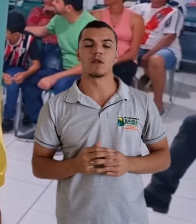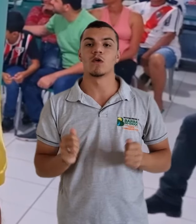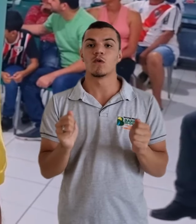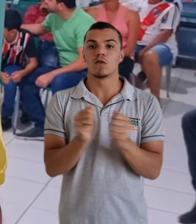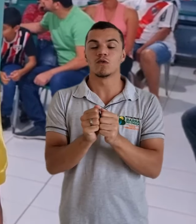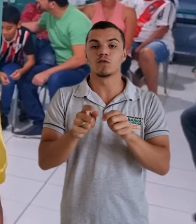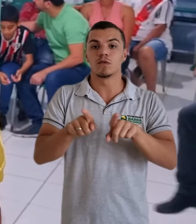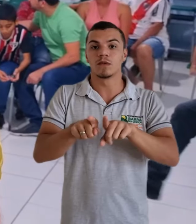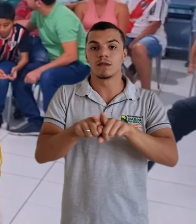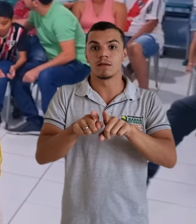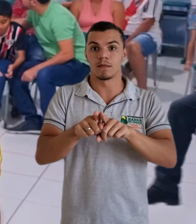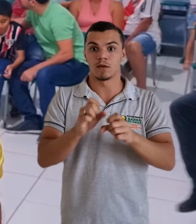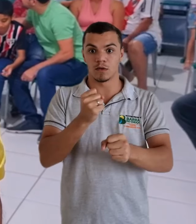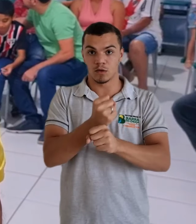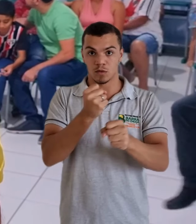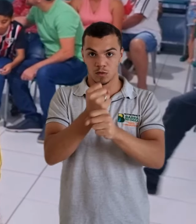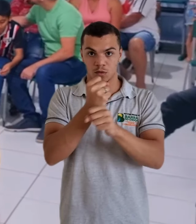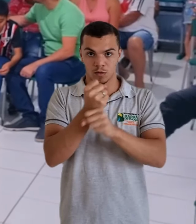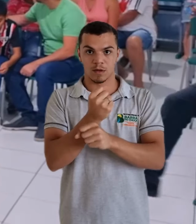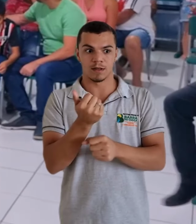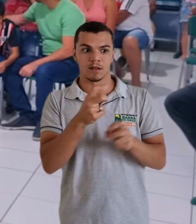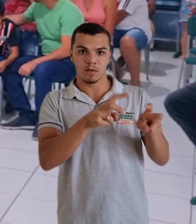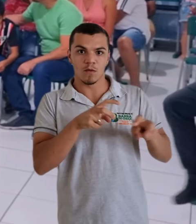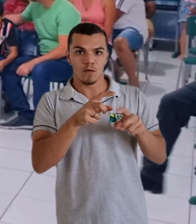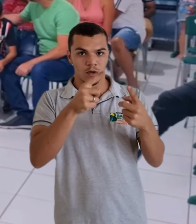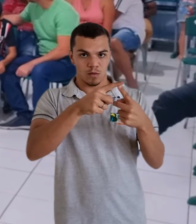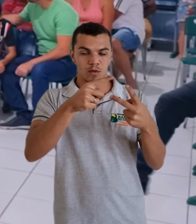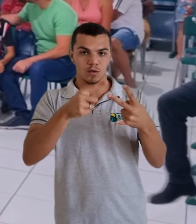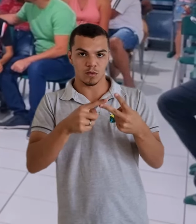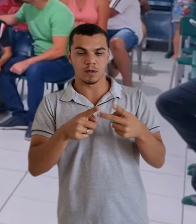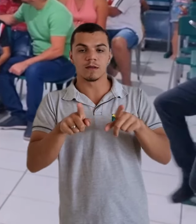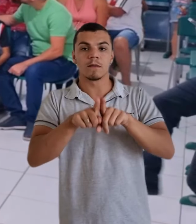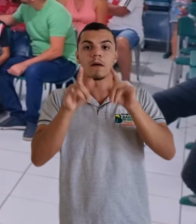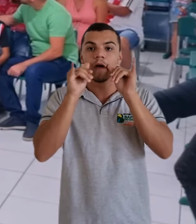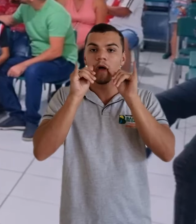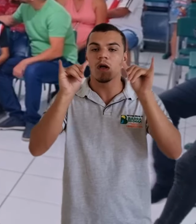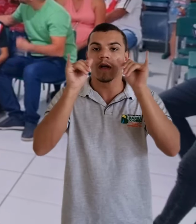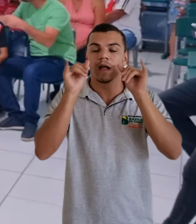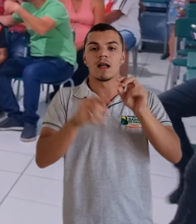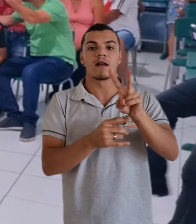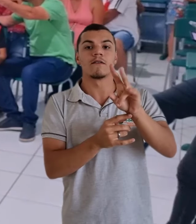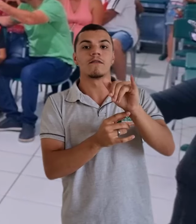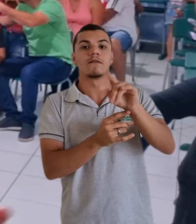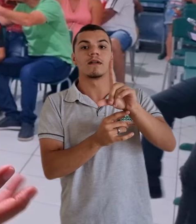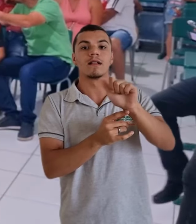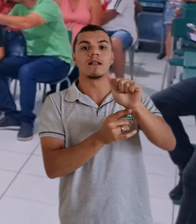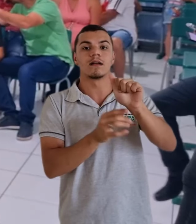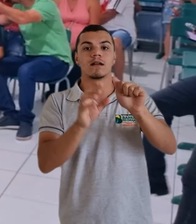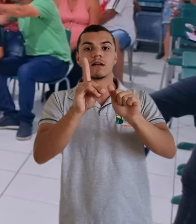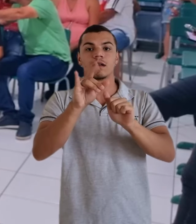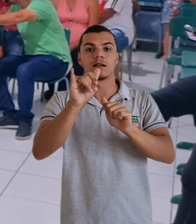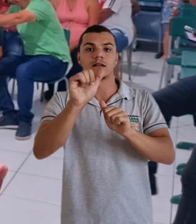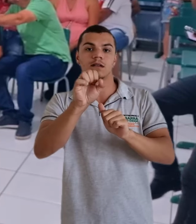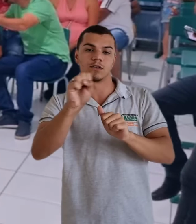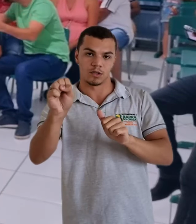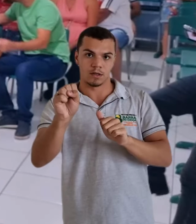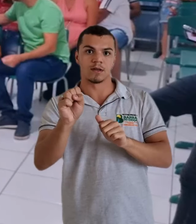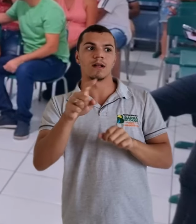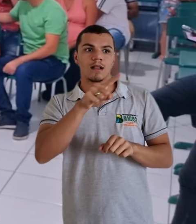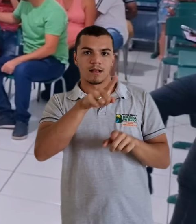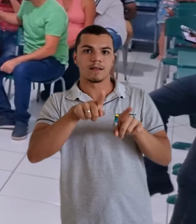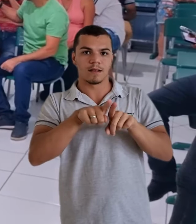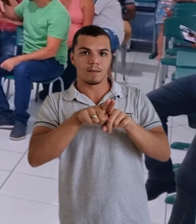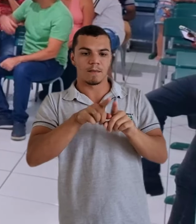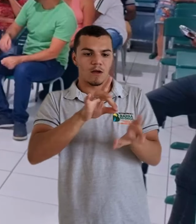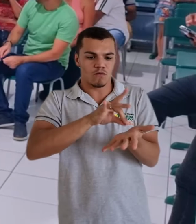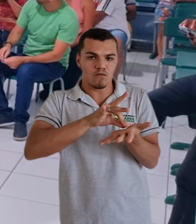obra do Santo Antônio 1 e Santo Antônio 2, estará também sendo denunciado a Vila Dias, que é um processo